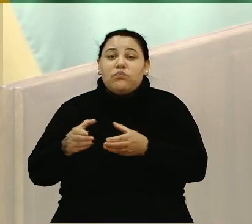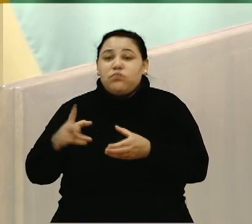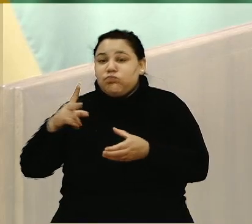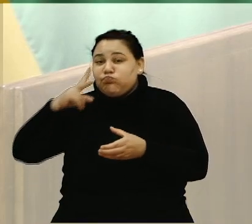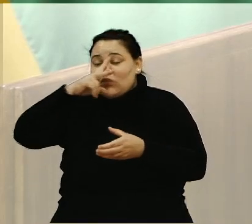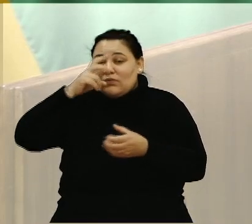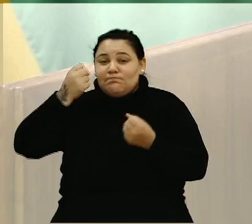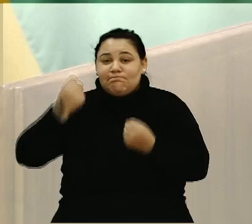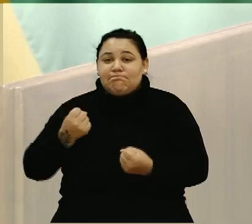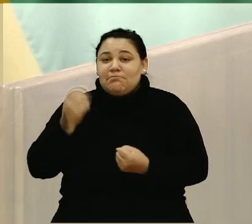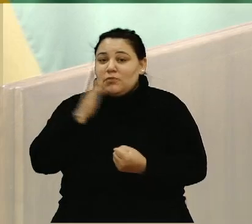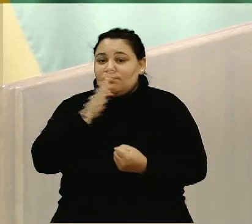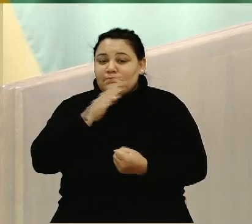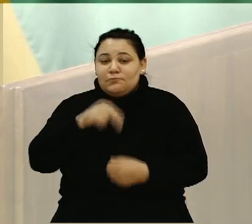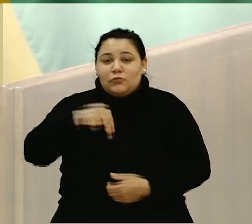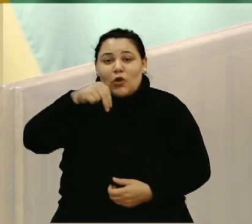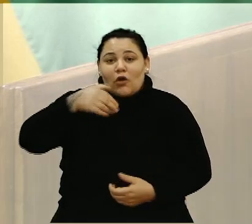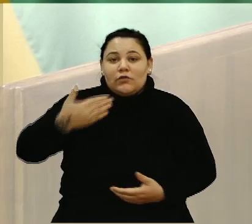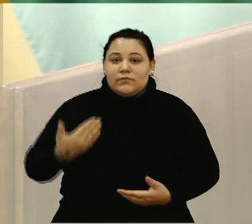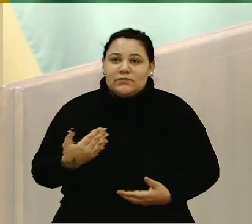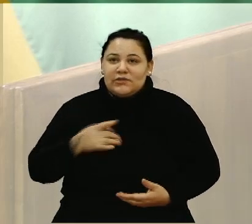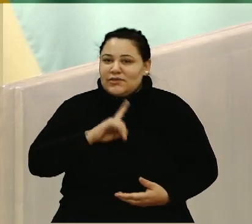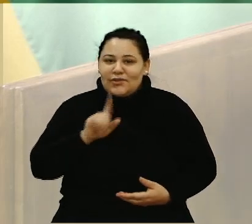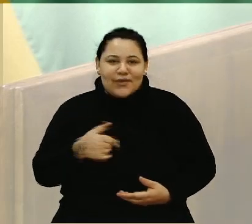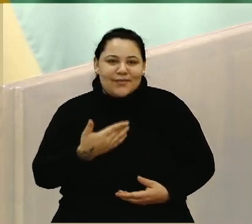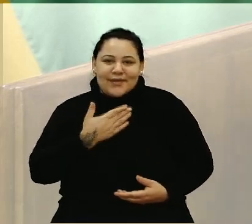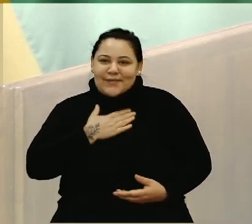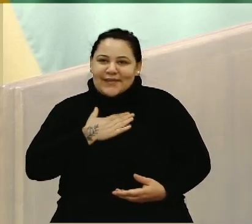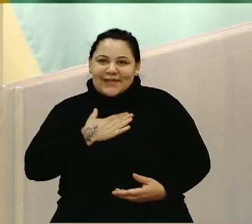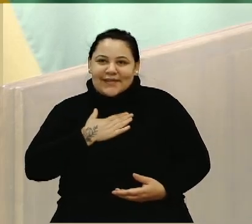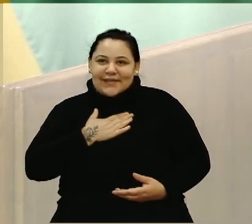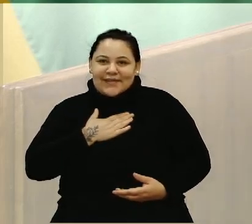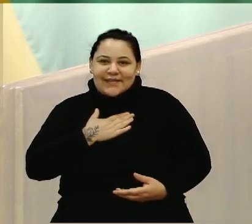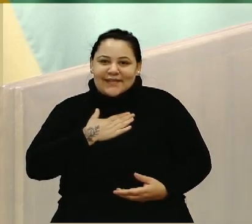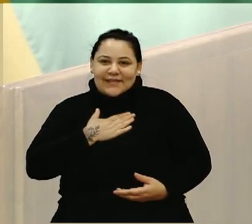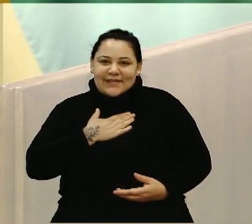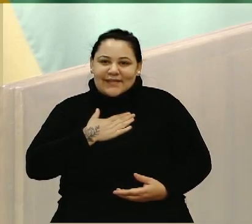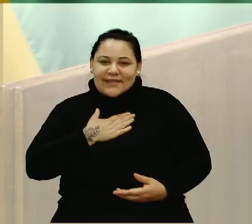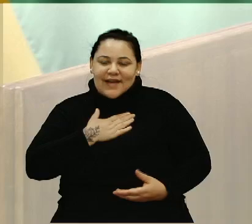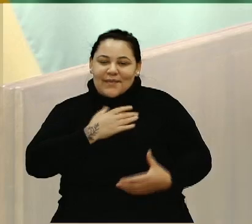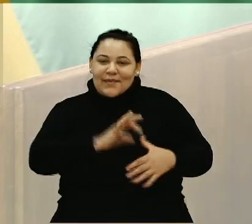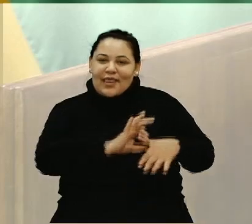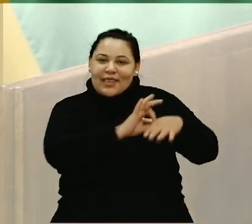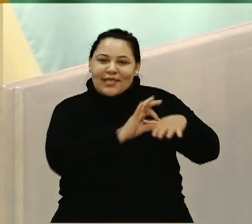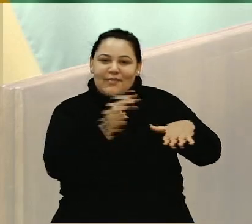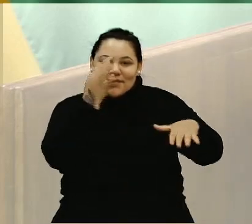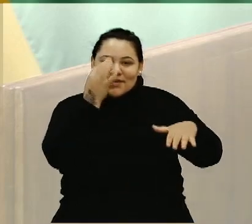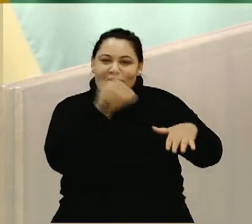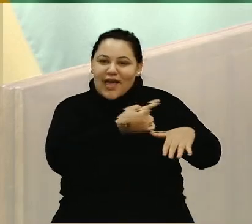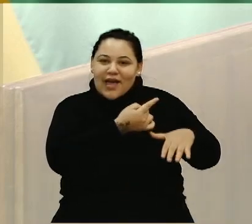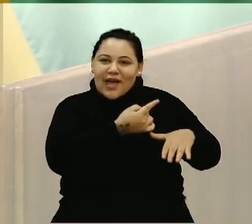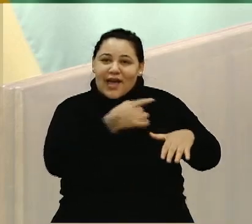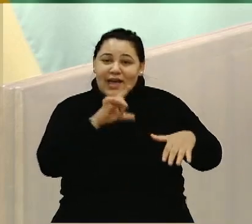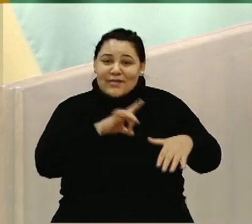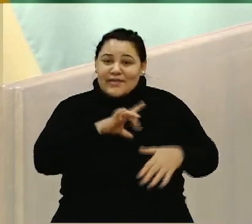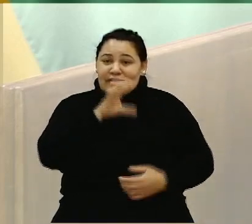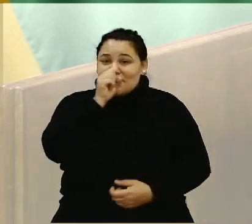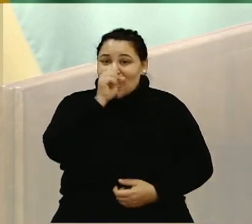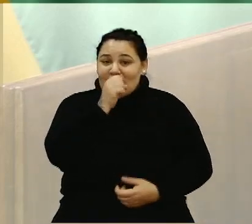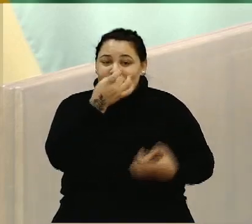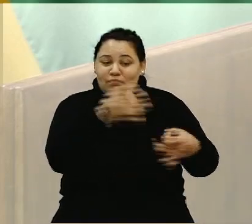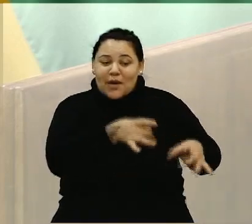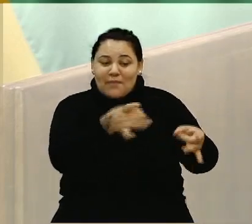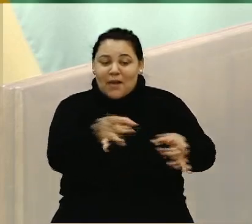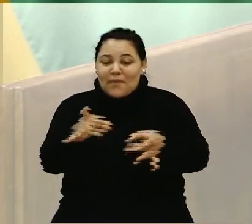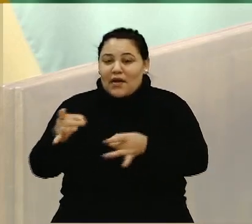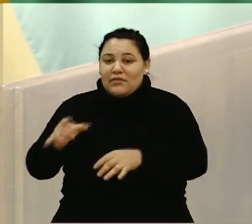Zona Norte? Mas não é para mim, são para as lideranças que estiveram lá. Era para ter sábado um bota fora, não avisaram